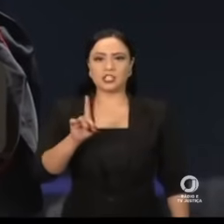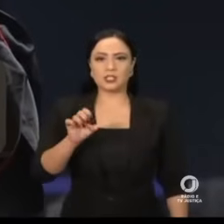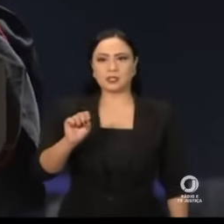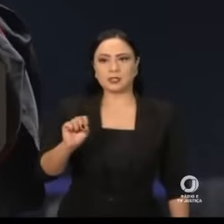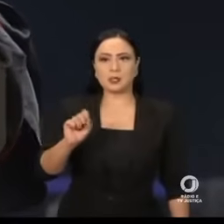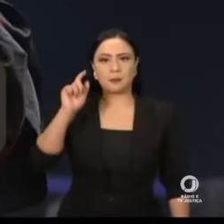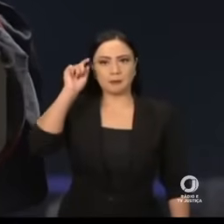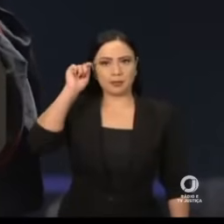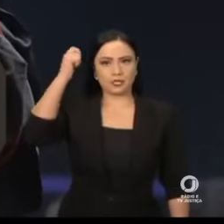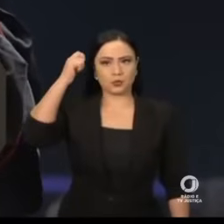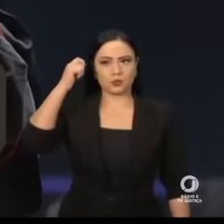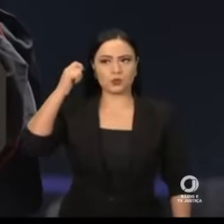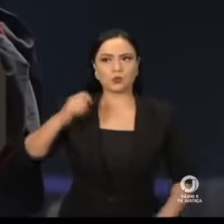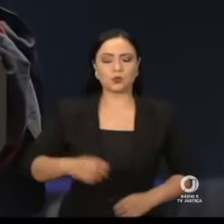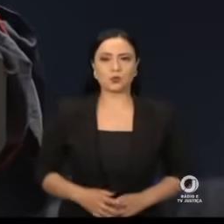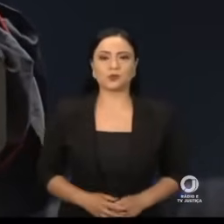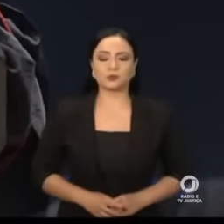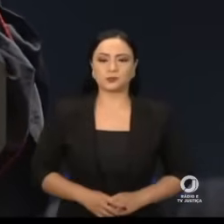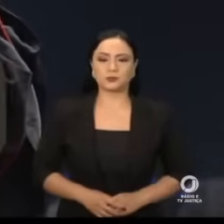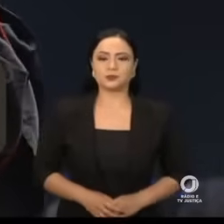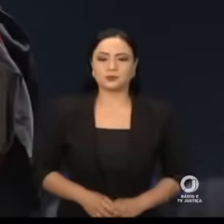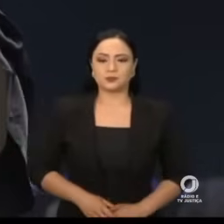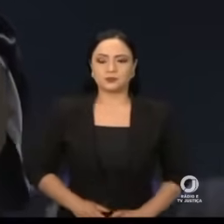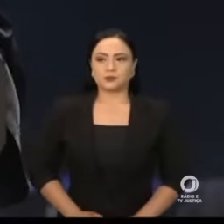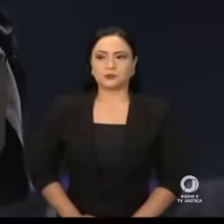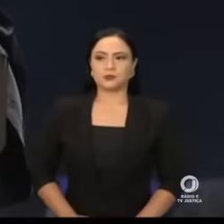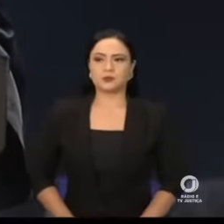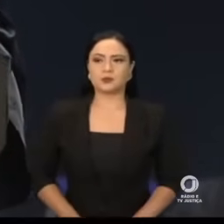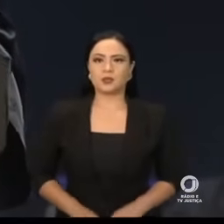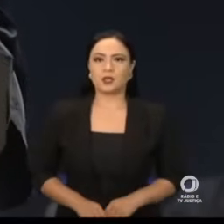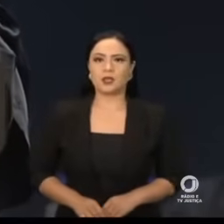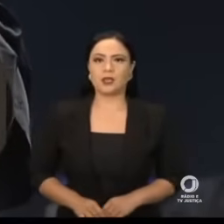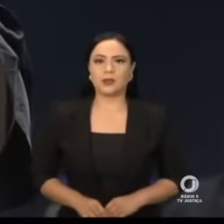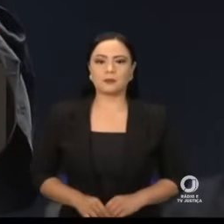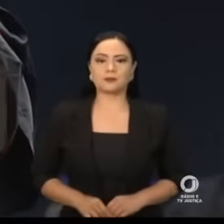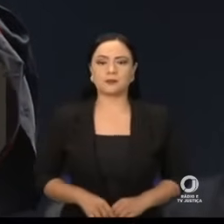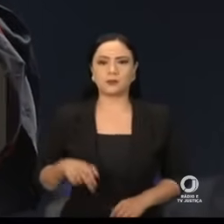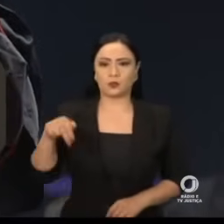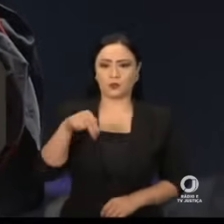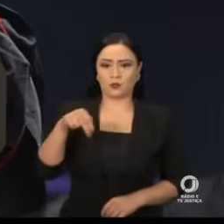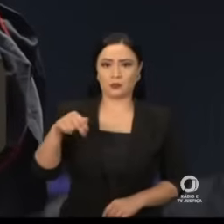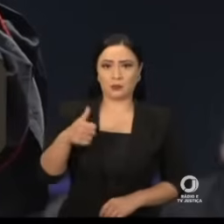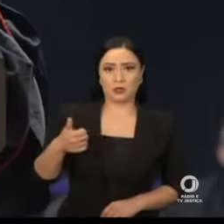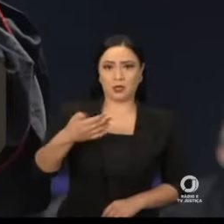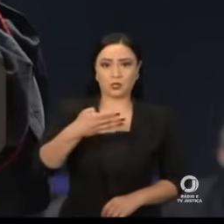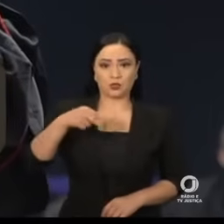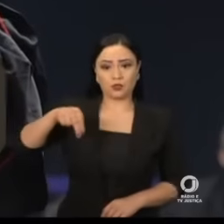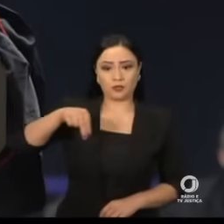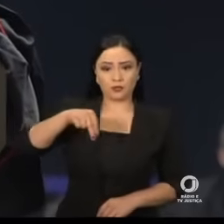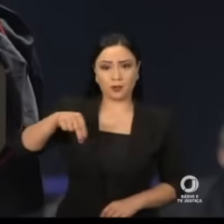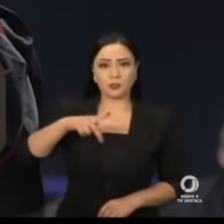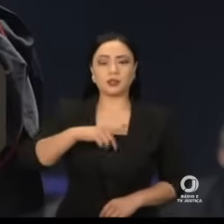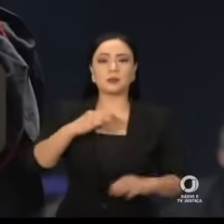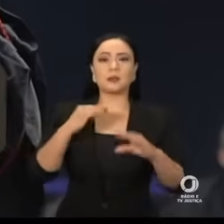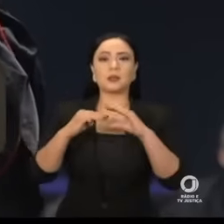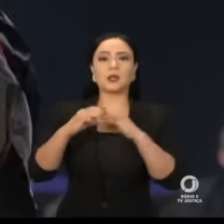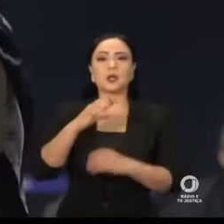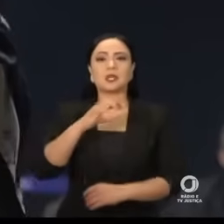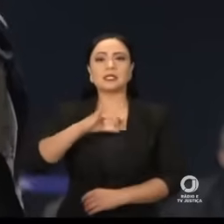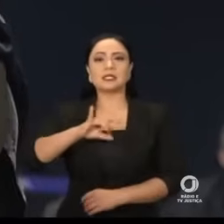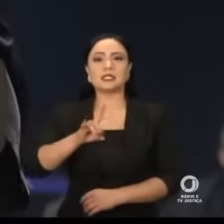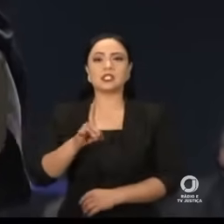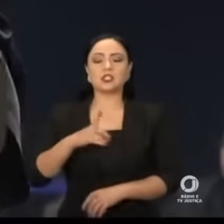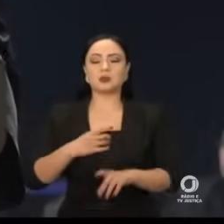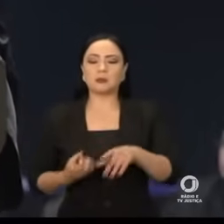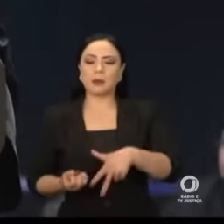reunião com o general Braga. No dia 14 de novembro, mensagens de Mauro Cid sobre estimativa de